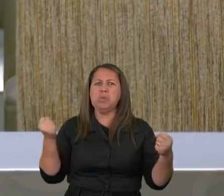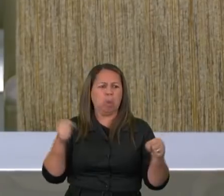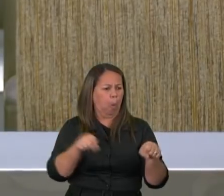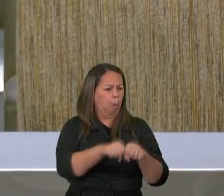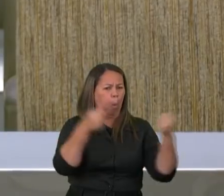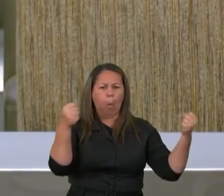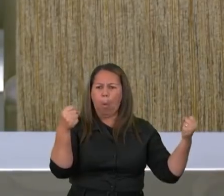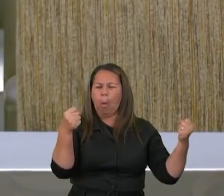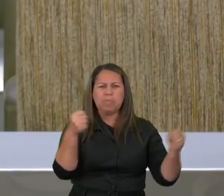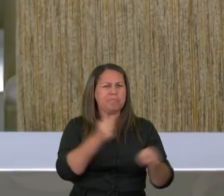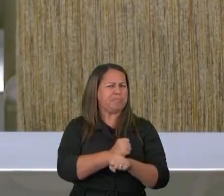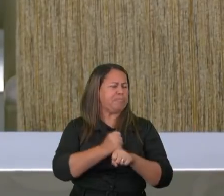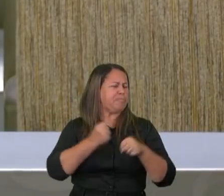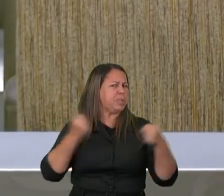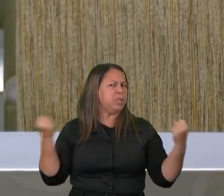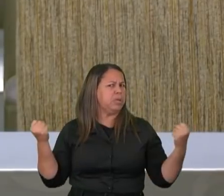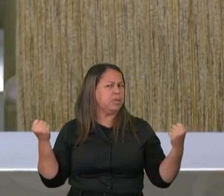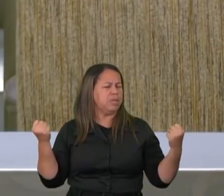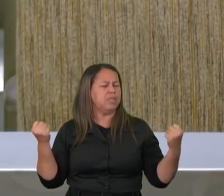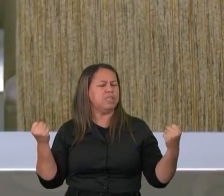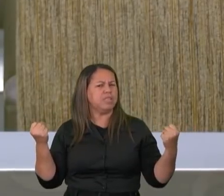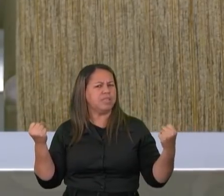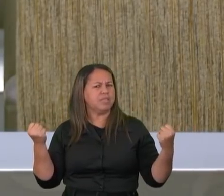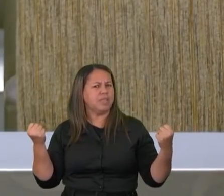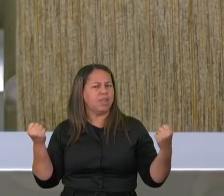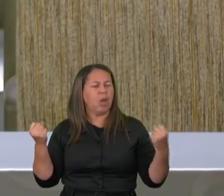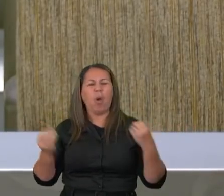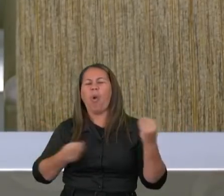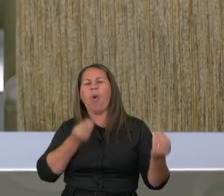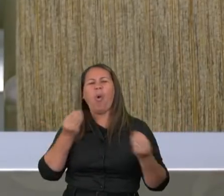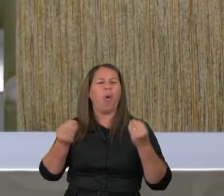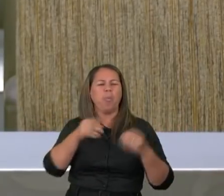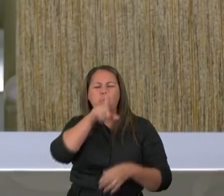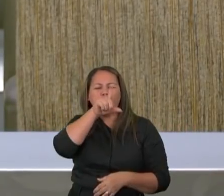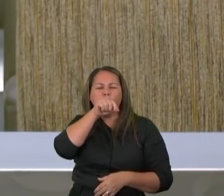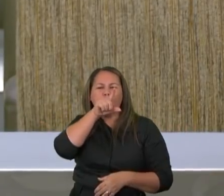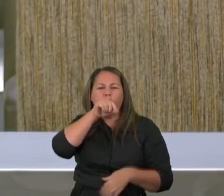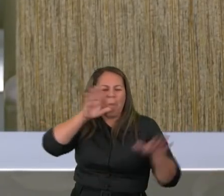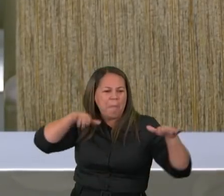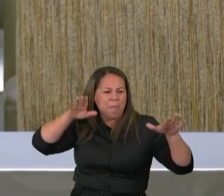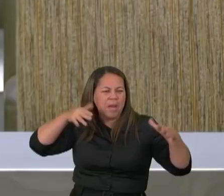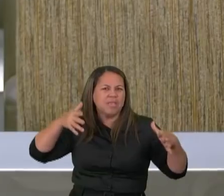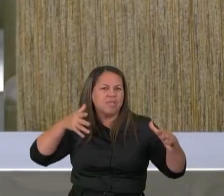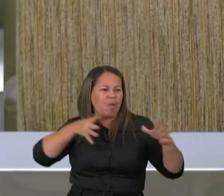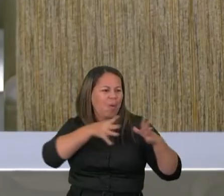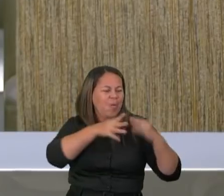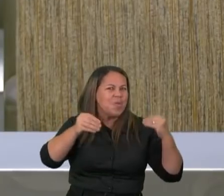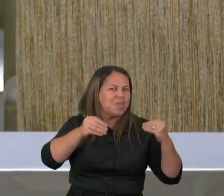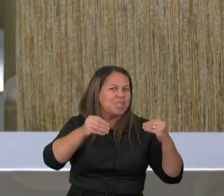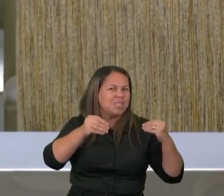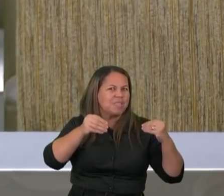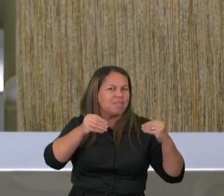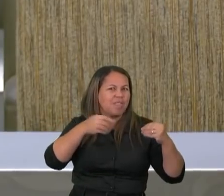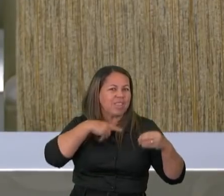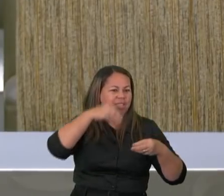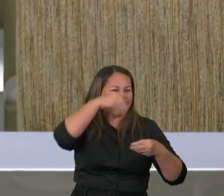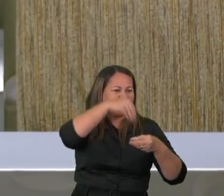quebrasse. Era impossível que um pássaro conseguisse escapar depois que